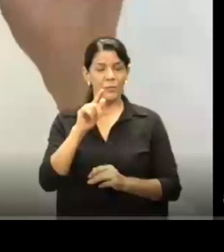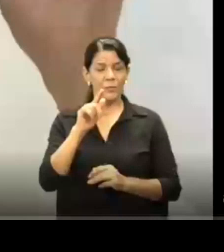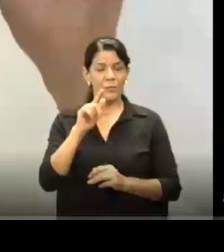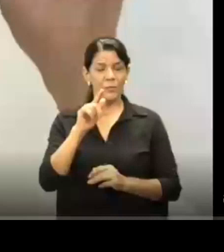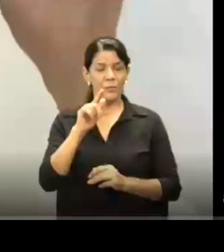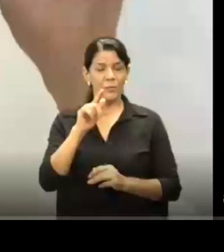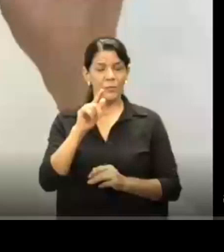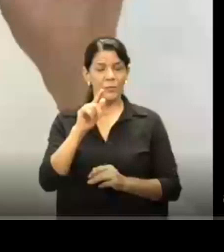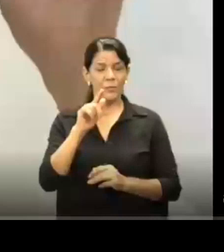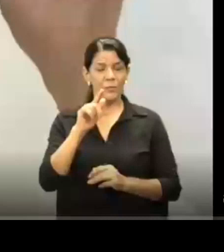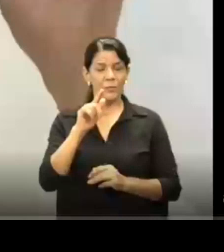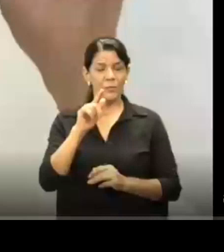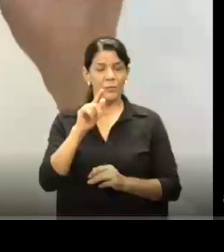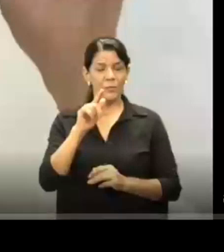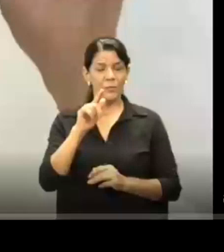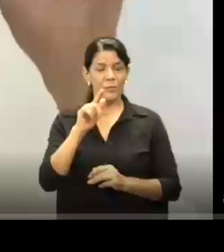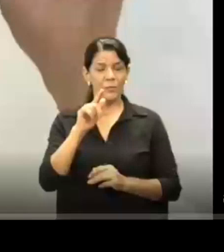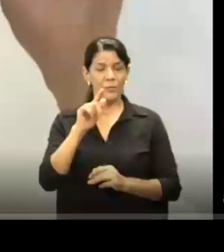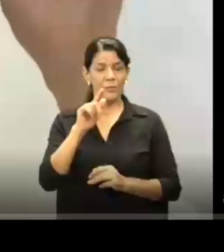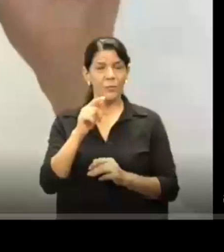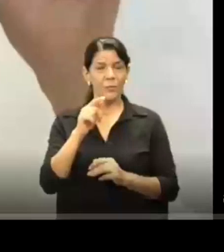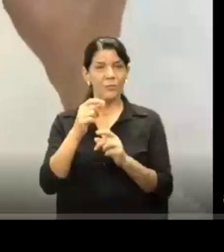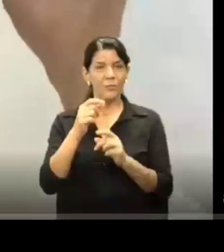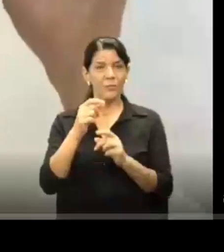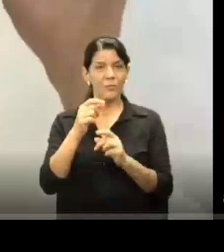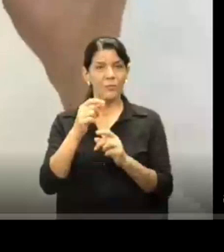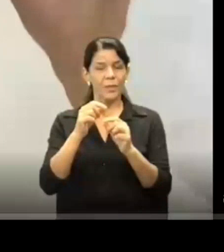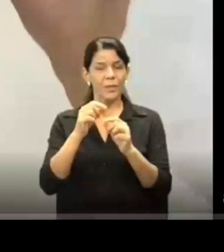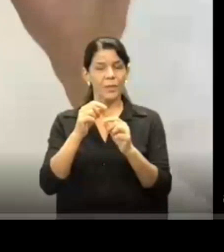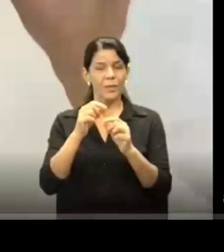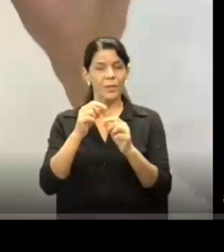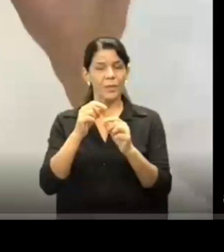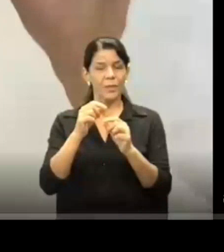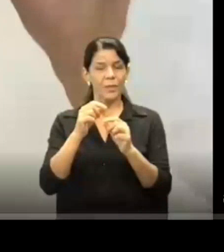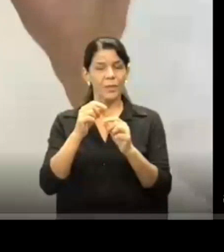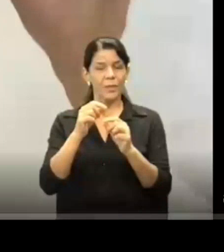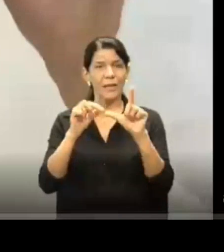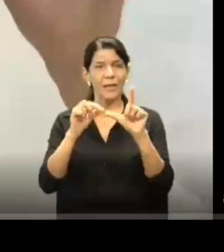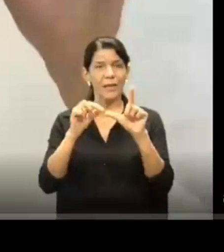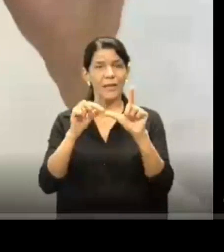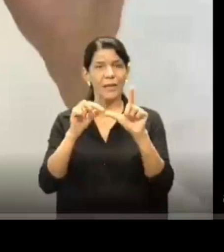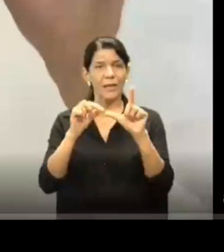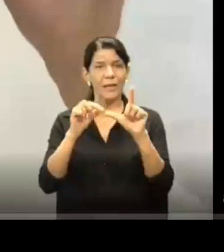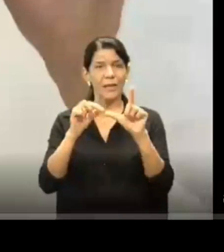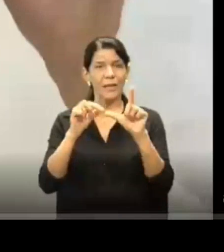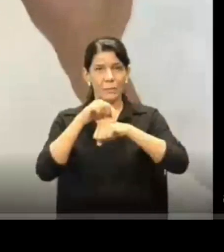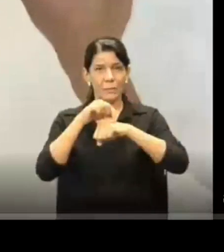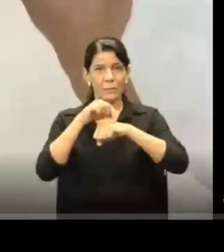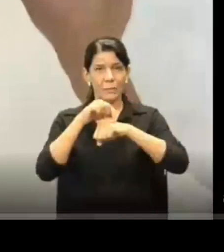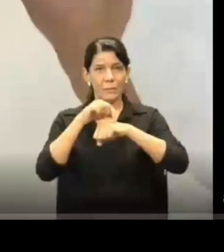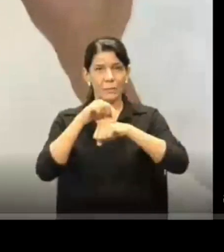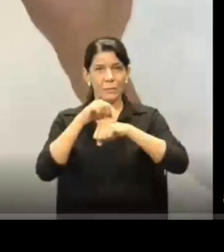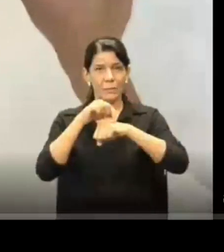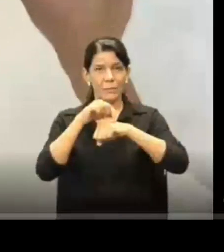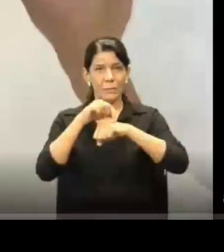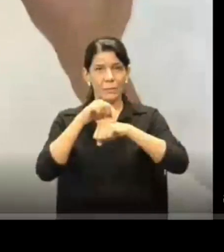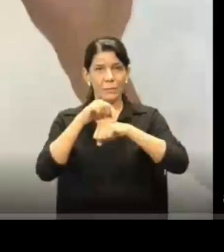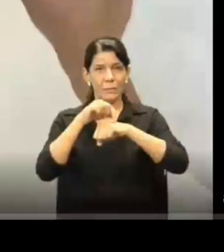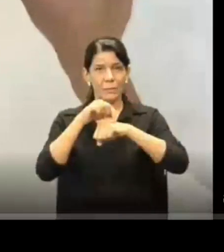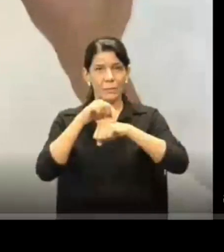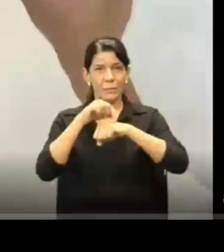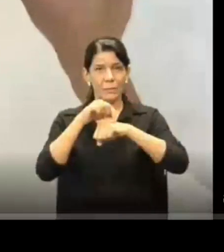infestação de oídio, certo? Então a gente vê aí essas estruturas esbranquiçadas que a gente vai ver